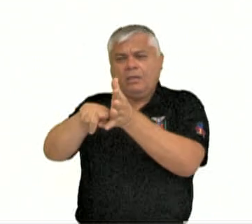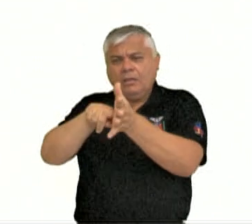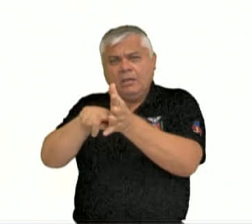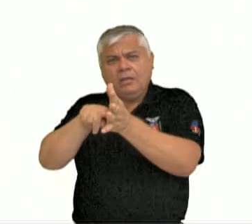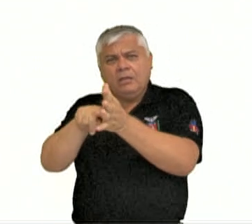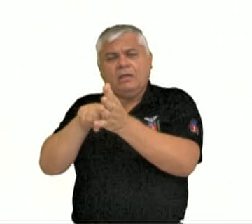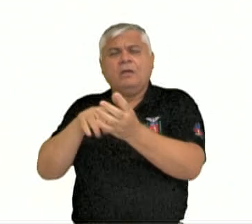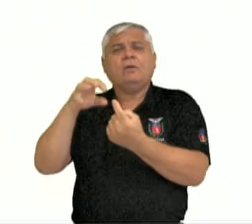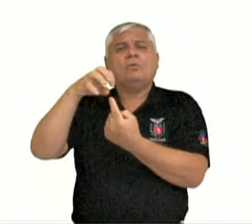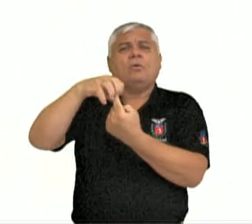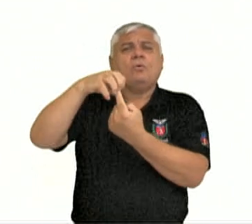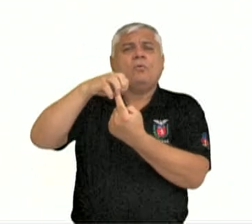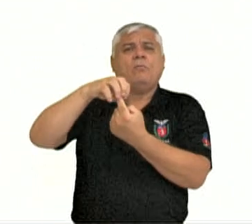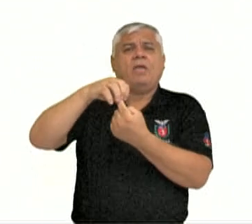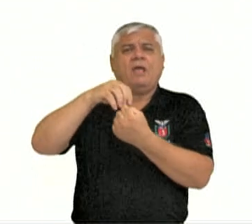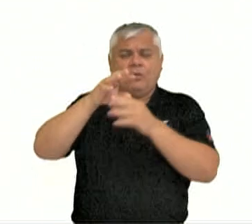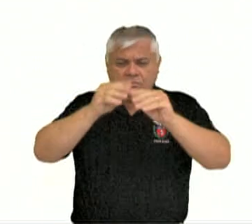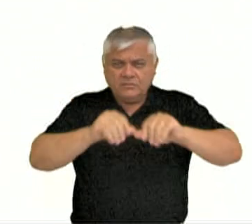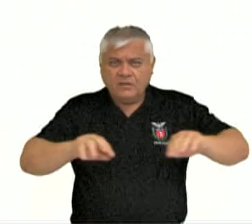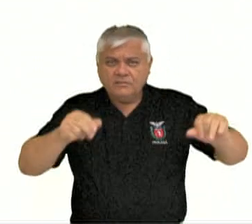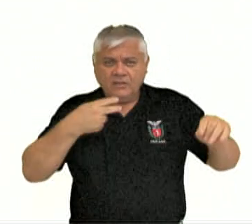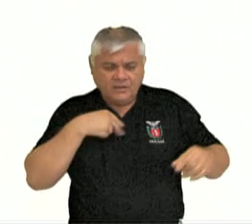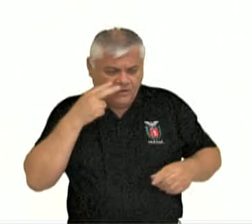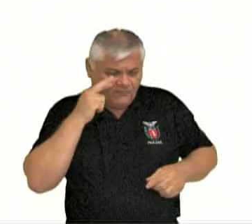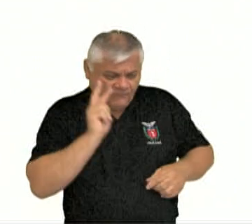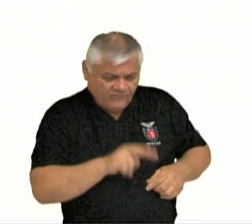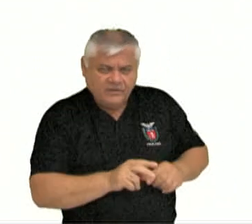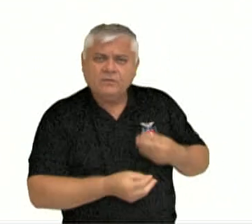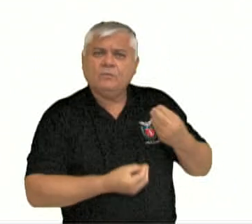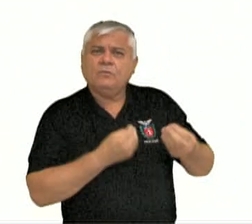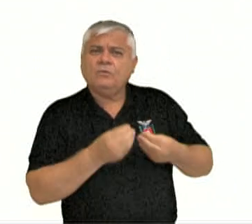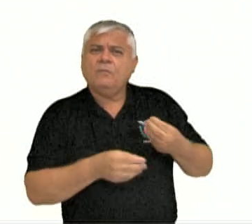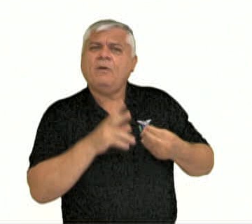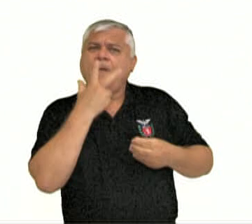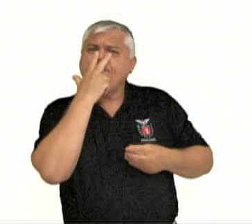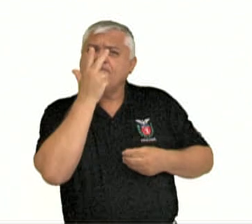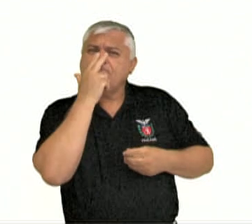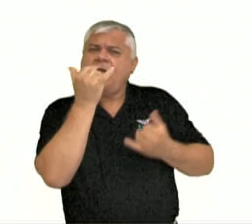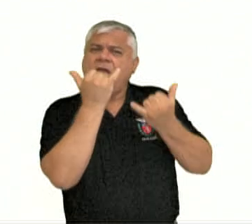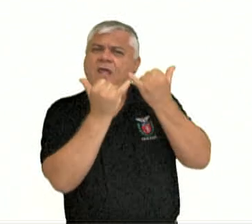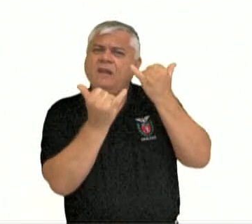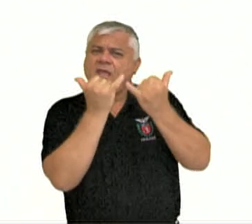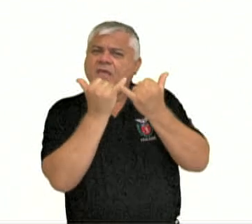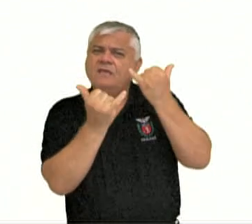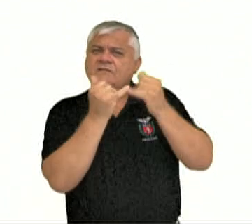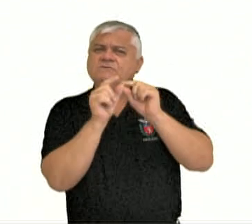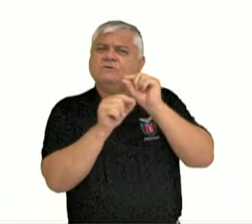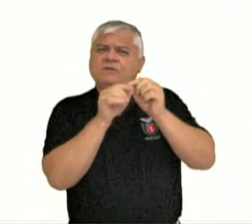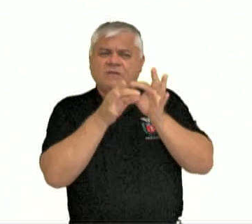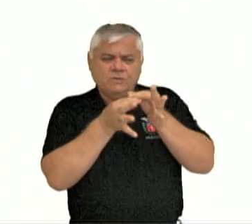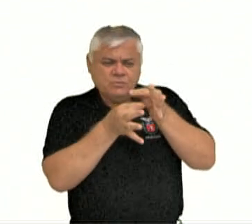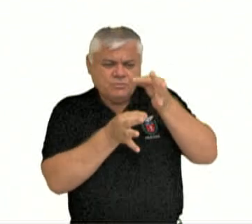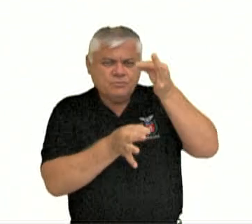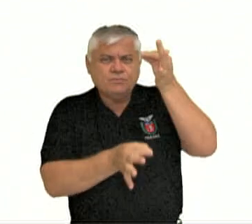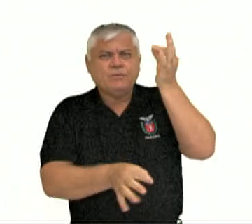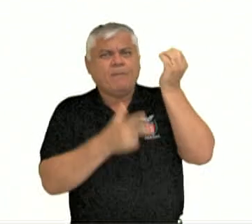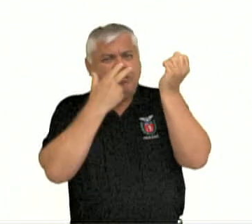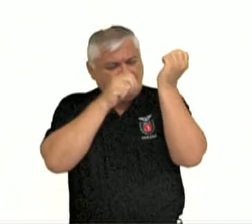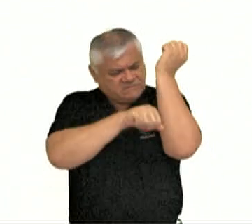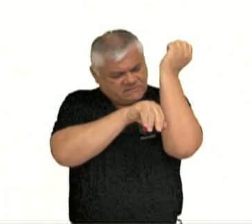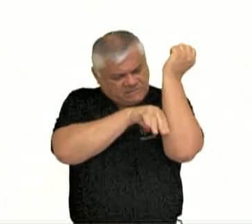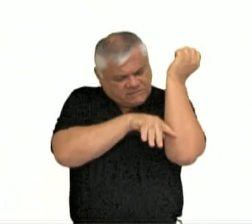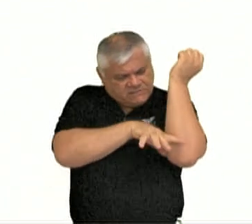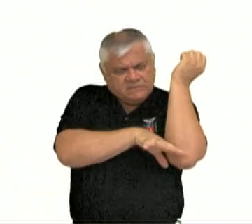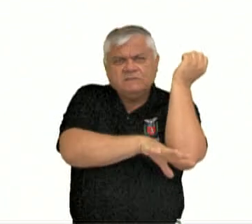eles estavam inseridos no solo, né? Então as hifas, que é uma característica do fungo, eram confundidas com as raízes